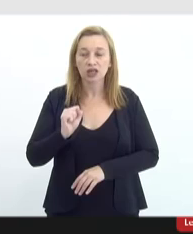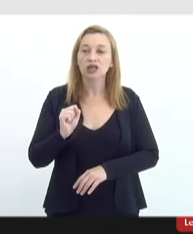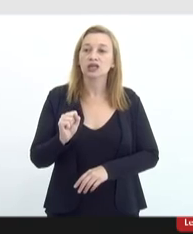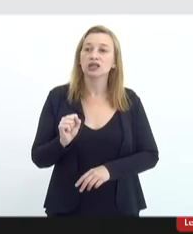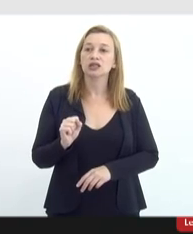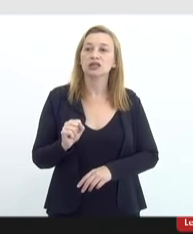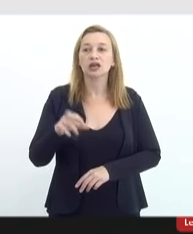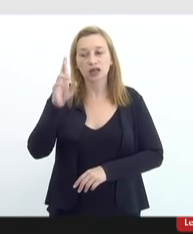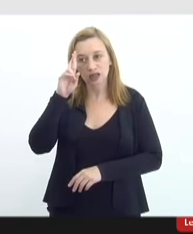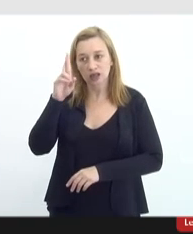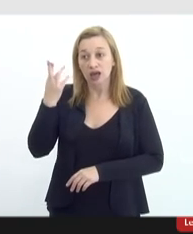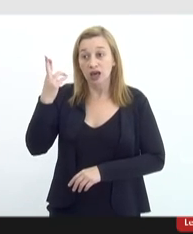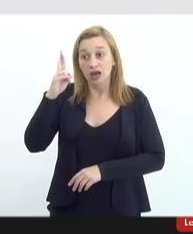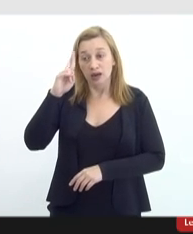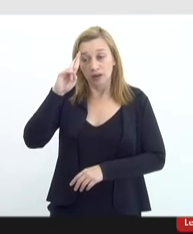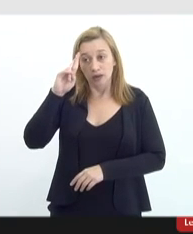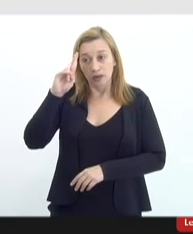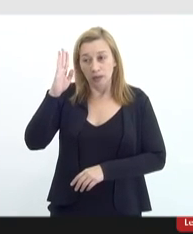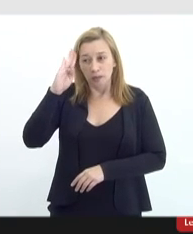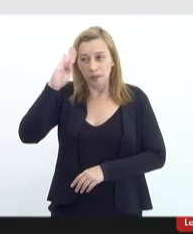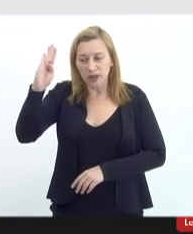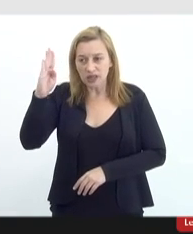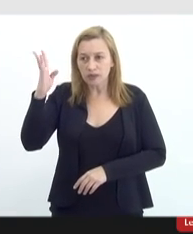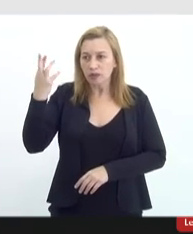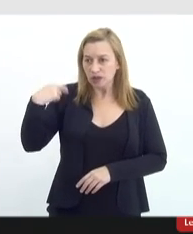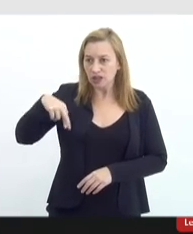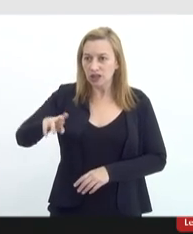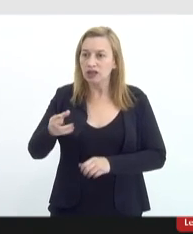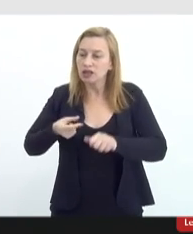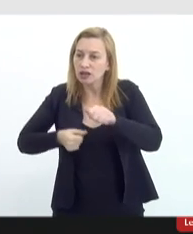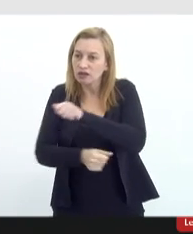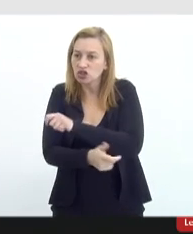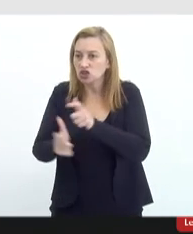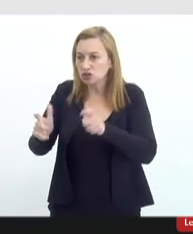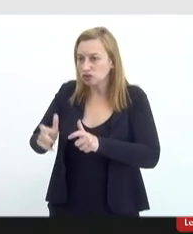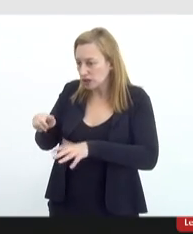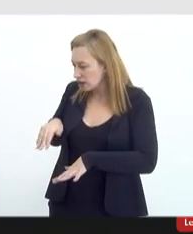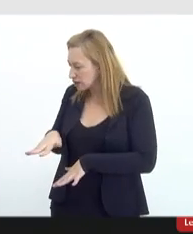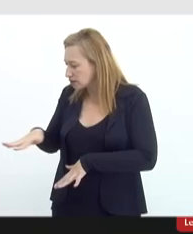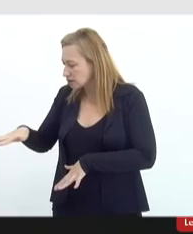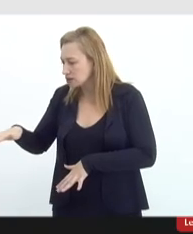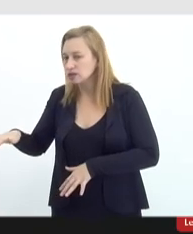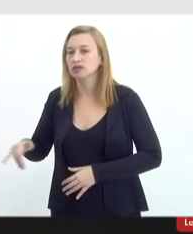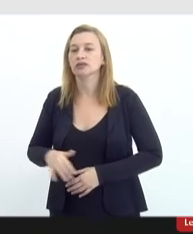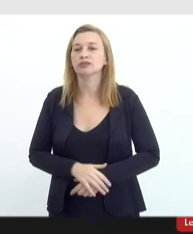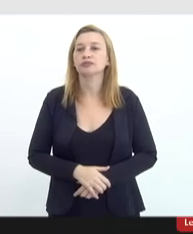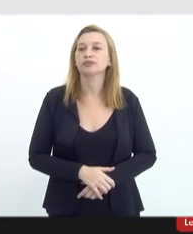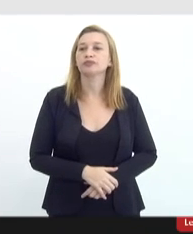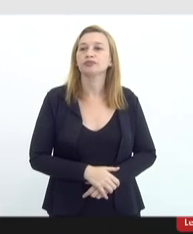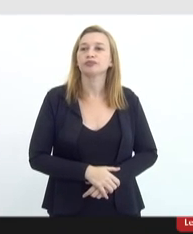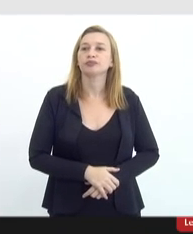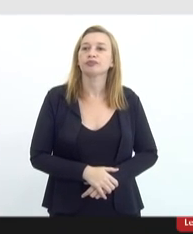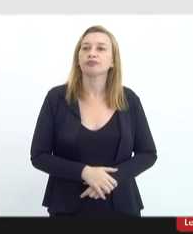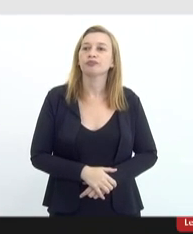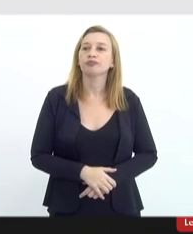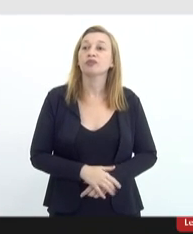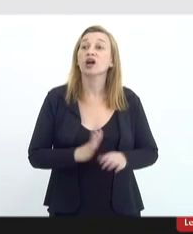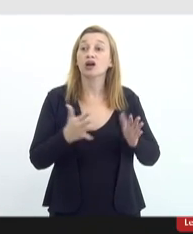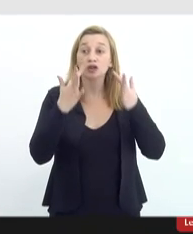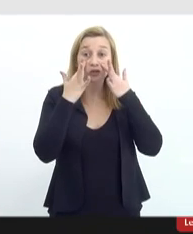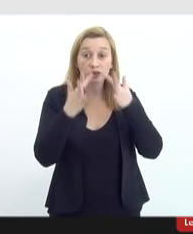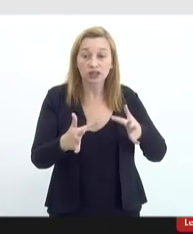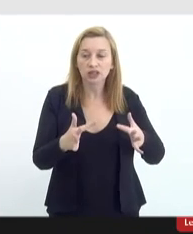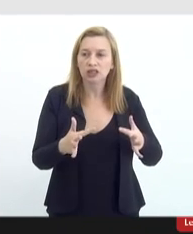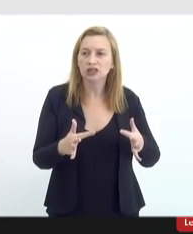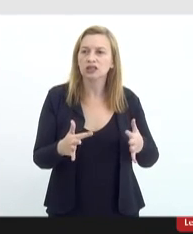religiosidades que estão principalmente investindo, né, em sua presença nesse território. E chamar atenção também